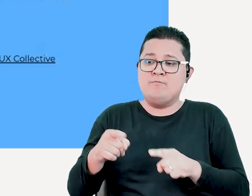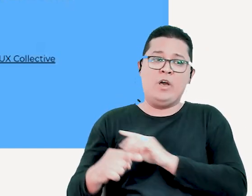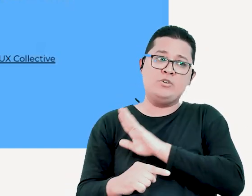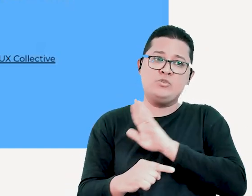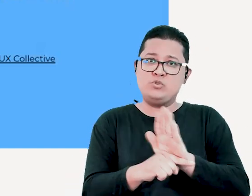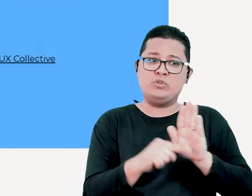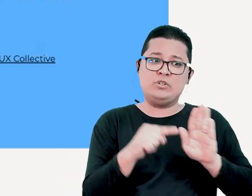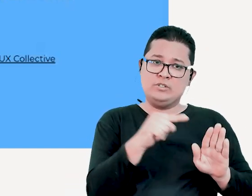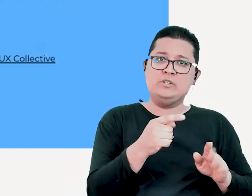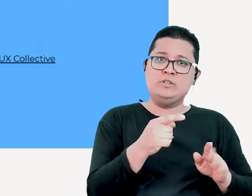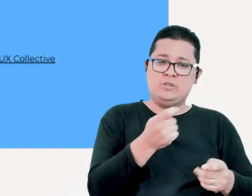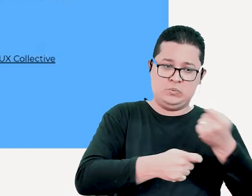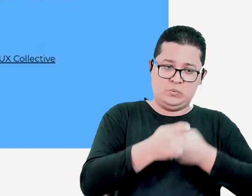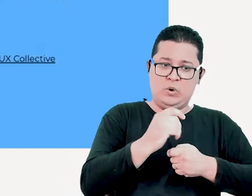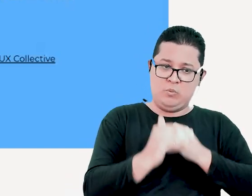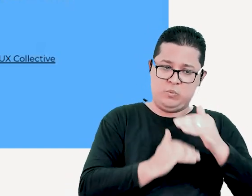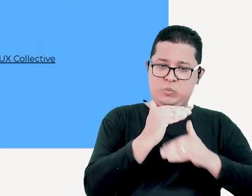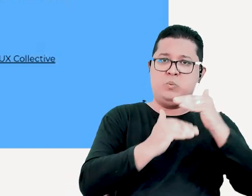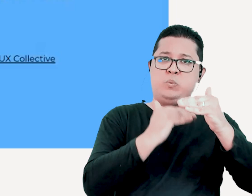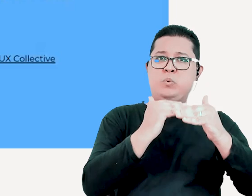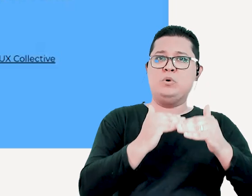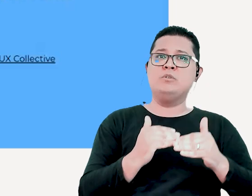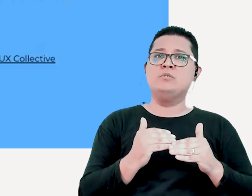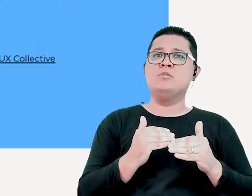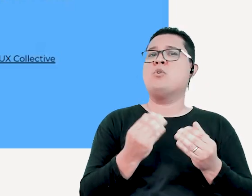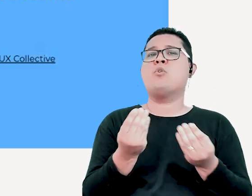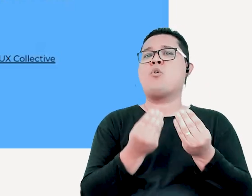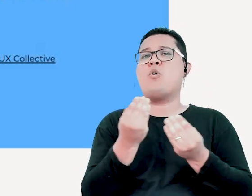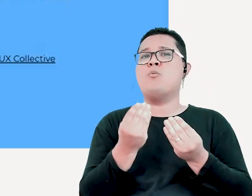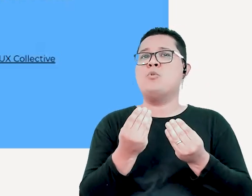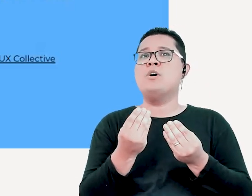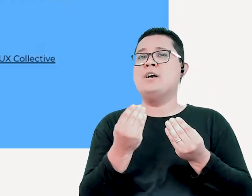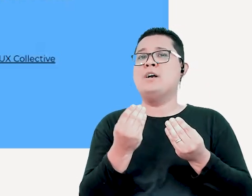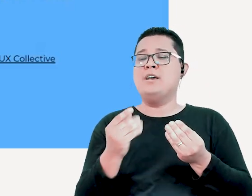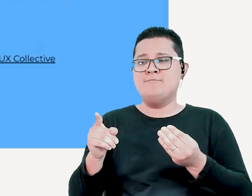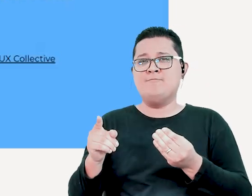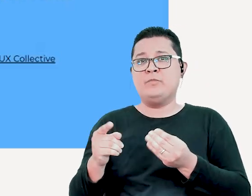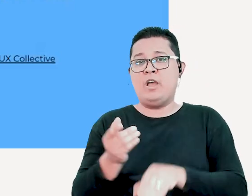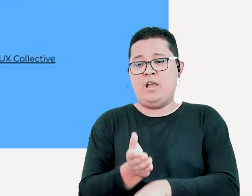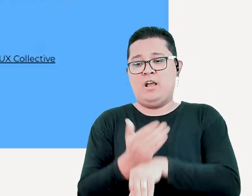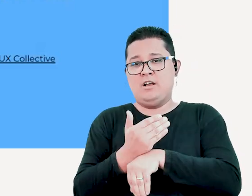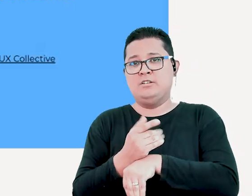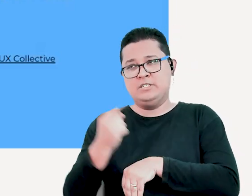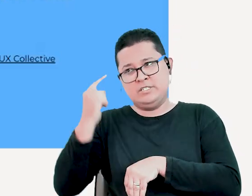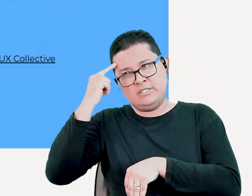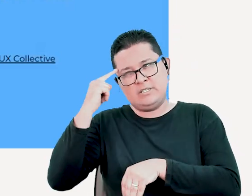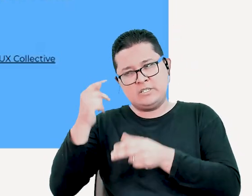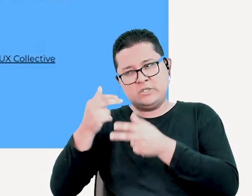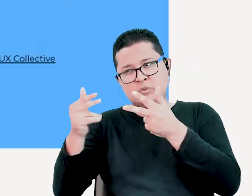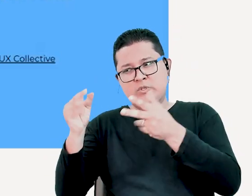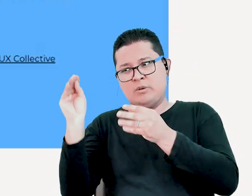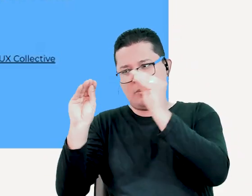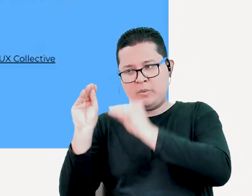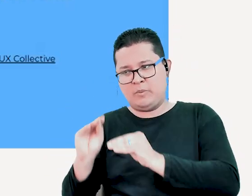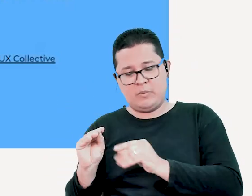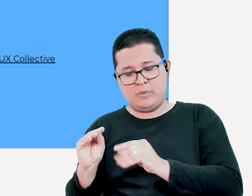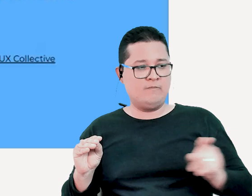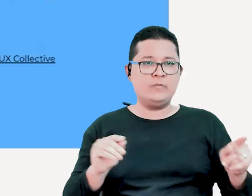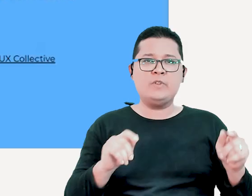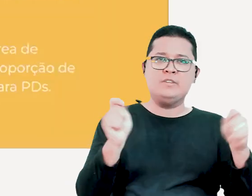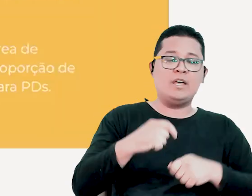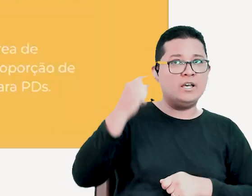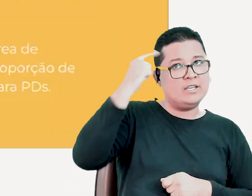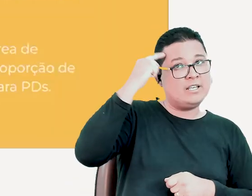área um pouco mais estratégica e pensar em estratégia, né? Então, a minha entrada em Content